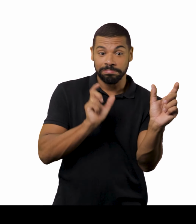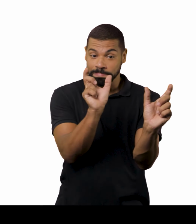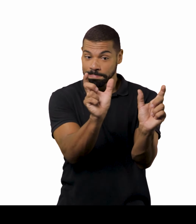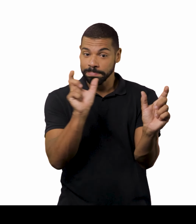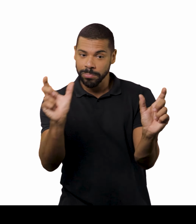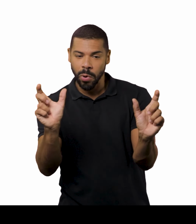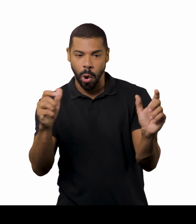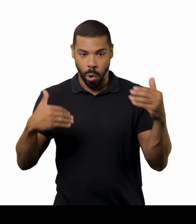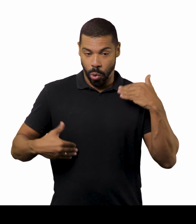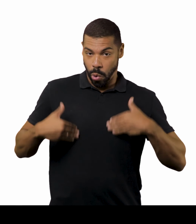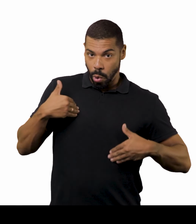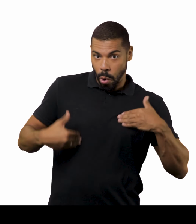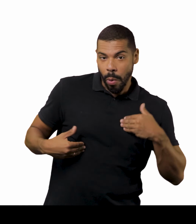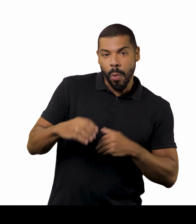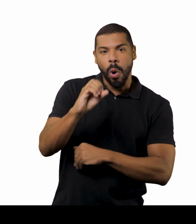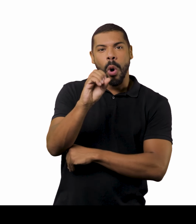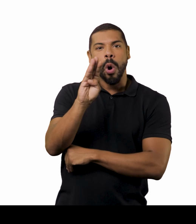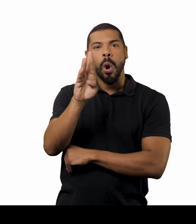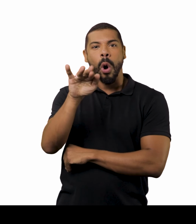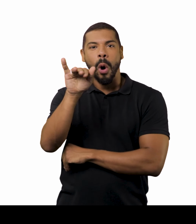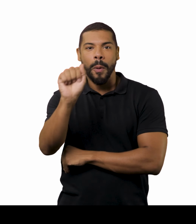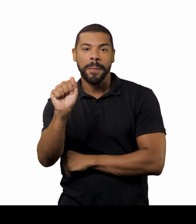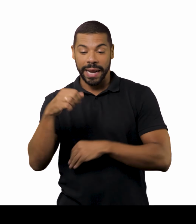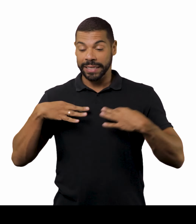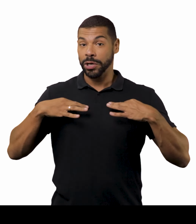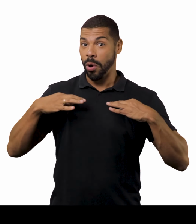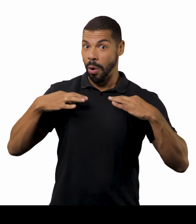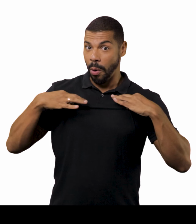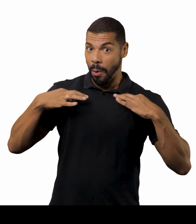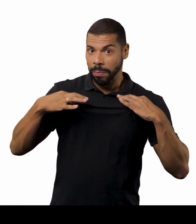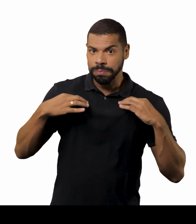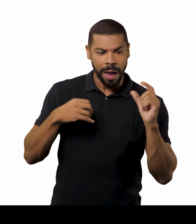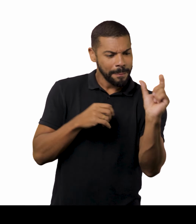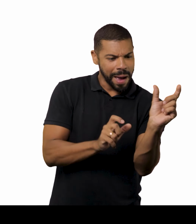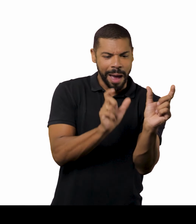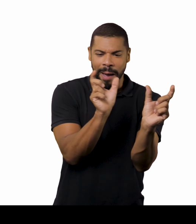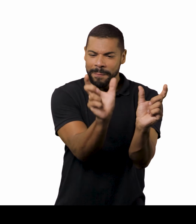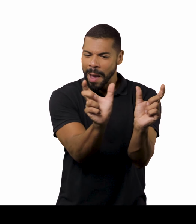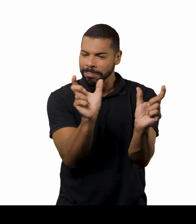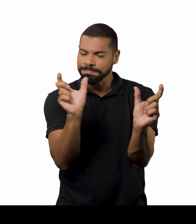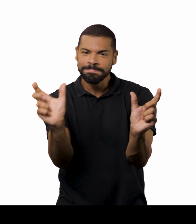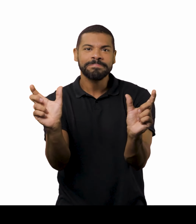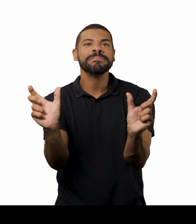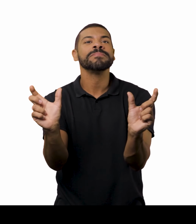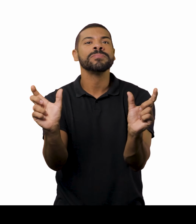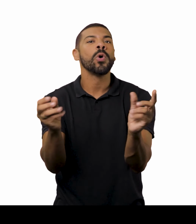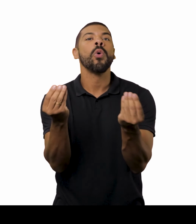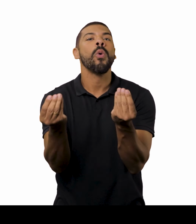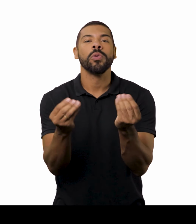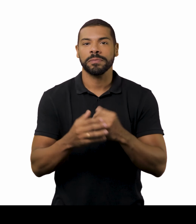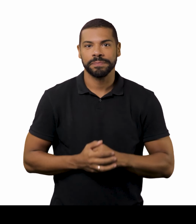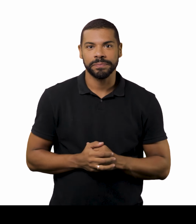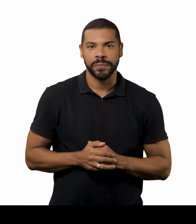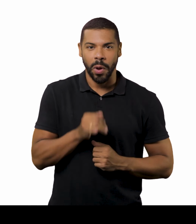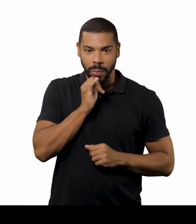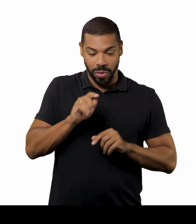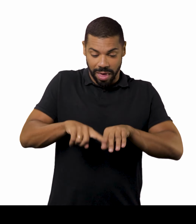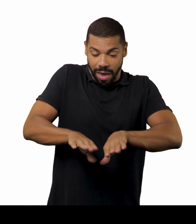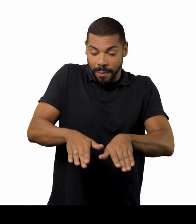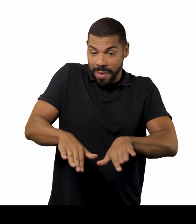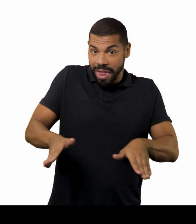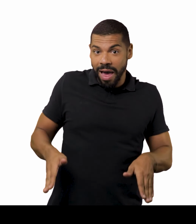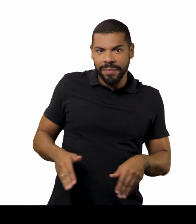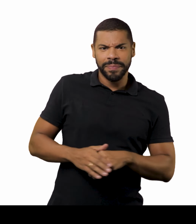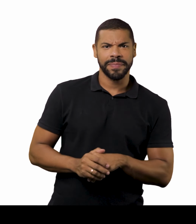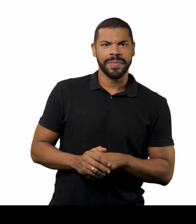né, que eram corpo, obra e roupa. E aí, como construir a partir dessas palavras, com esse sistema de escrita, os looks. Uma saia, para